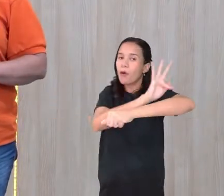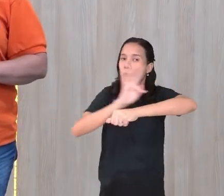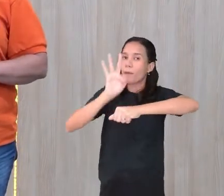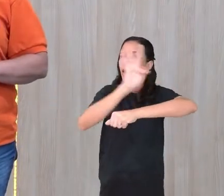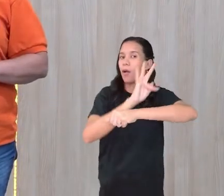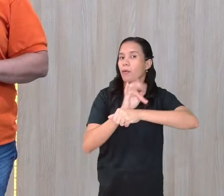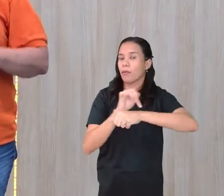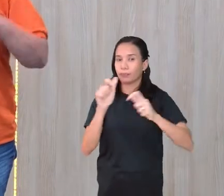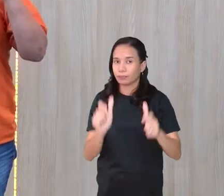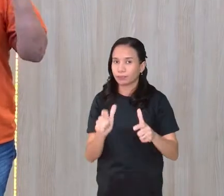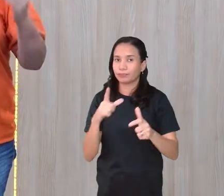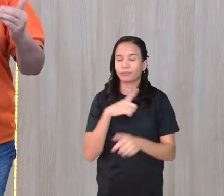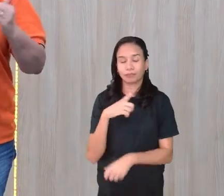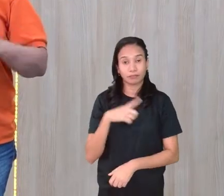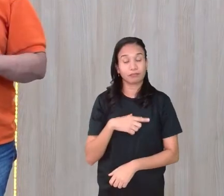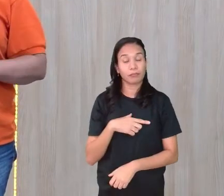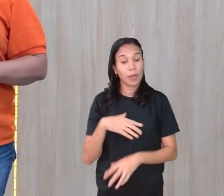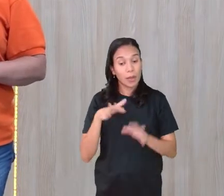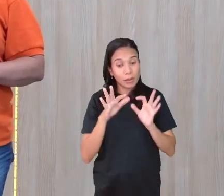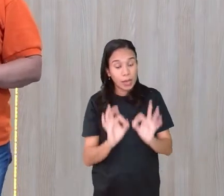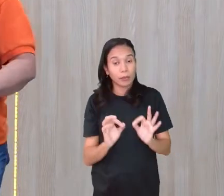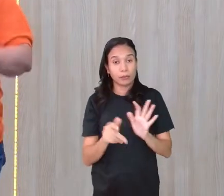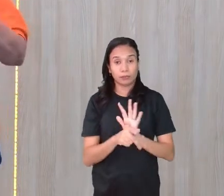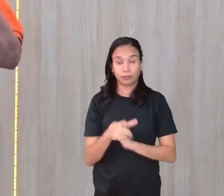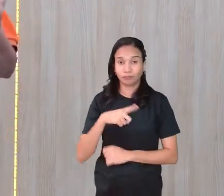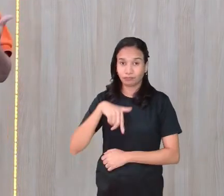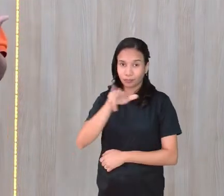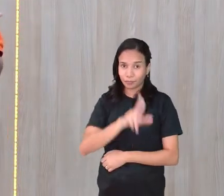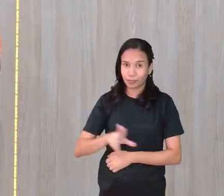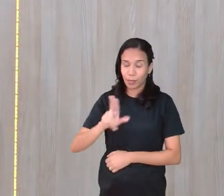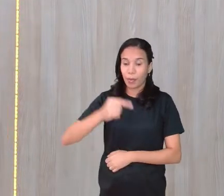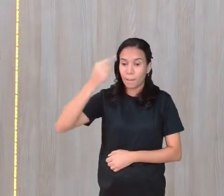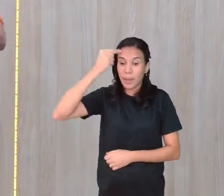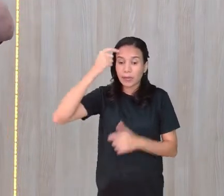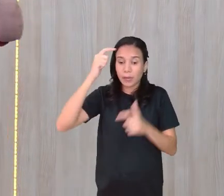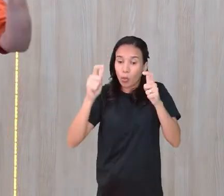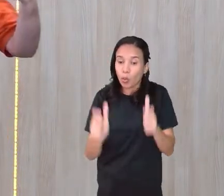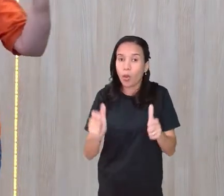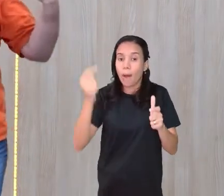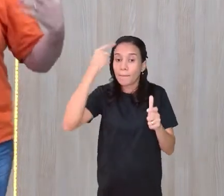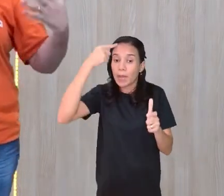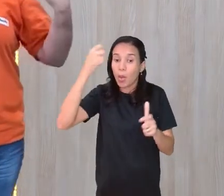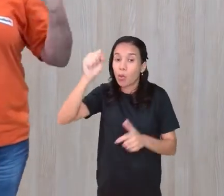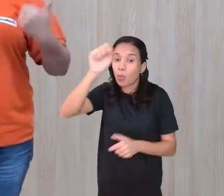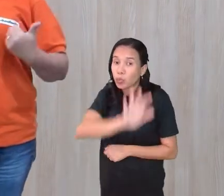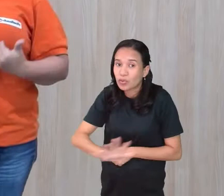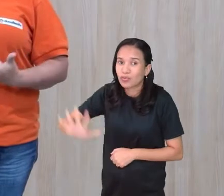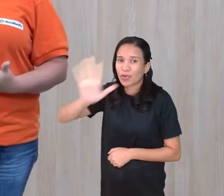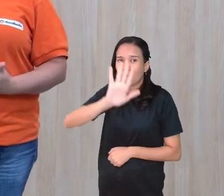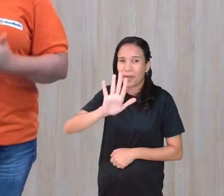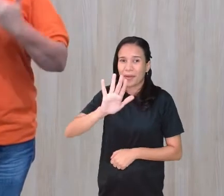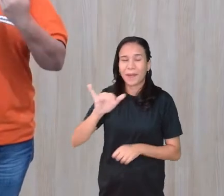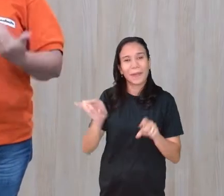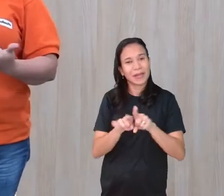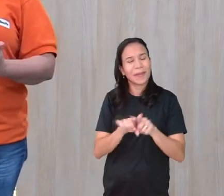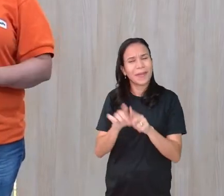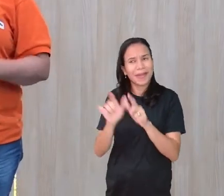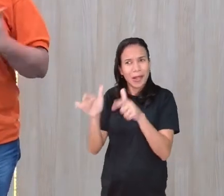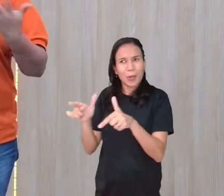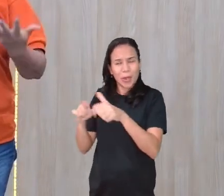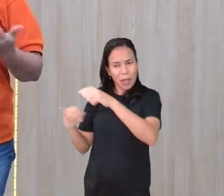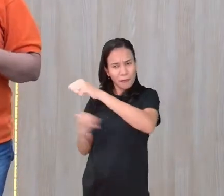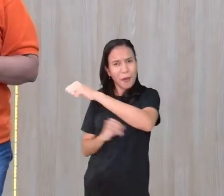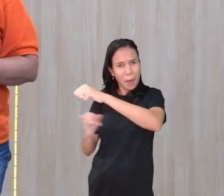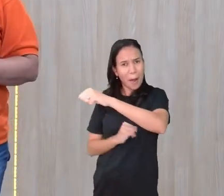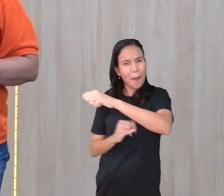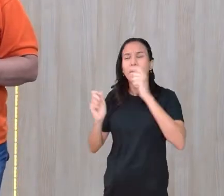ambiente social que merece a linguagem formal, mas também em um ambiente que merece uma linguagem informal,